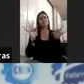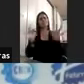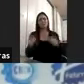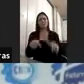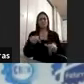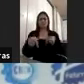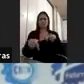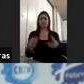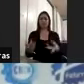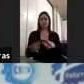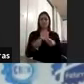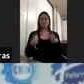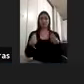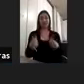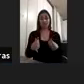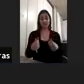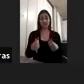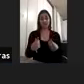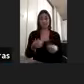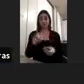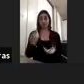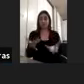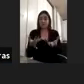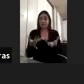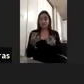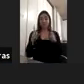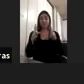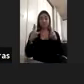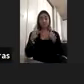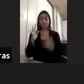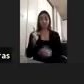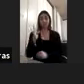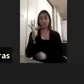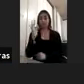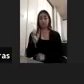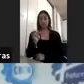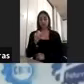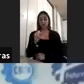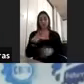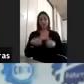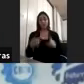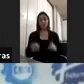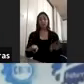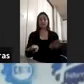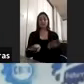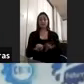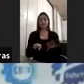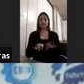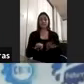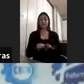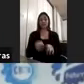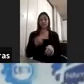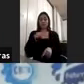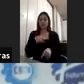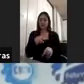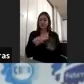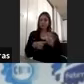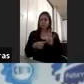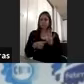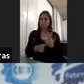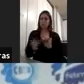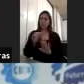certo. É o que a gente desejava. Mas, ao mesmo tempo, isso está mostrando assim, para nós tantas